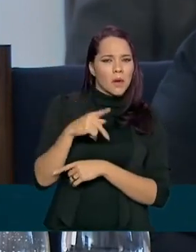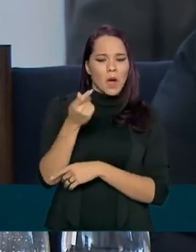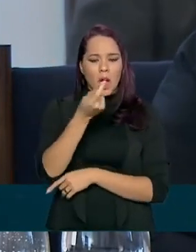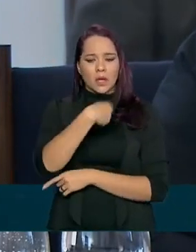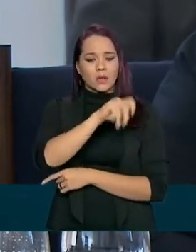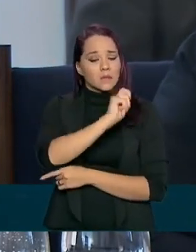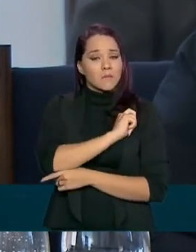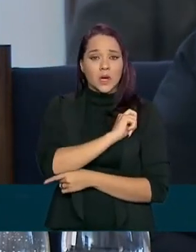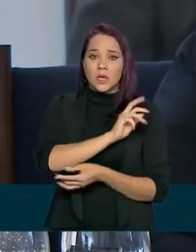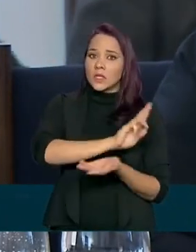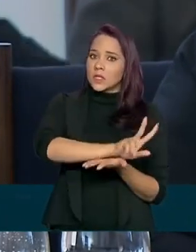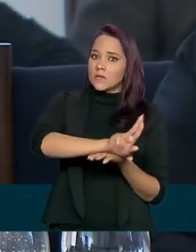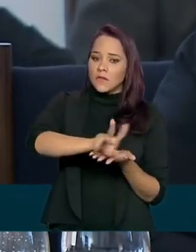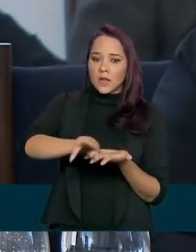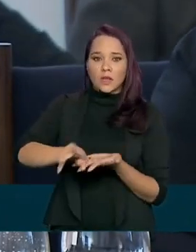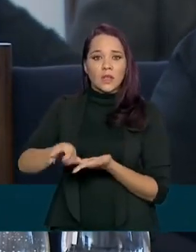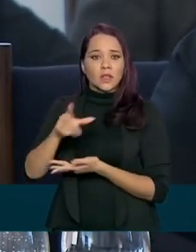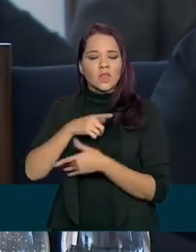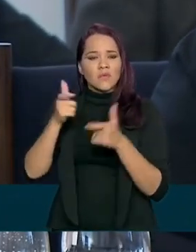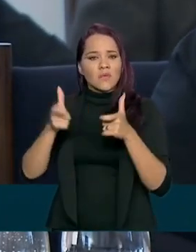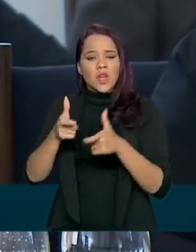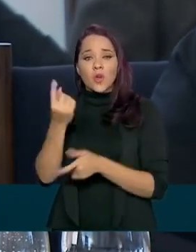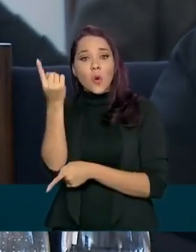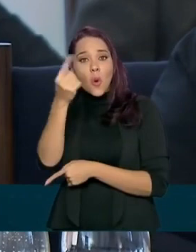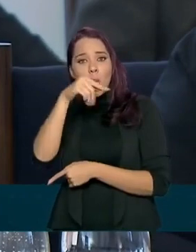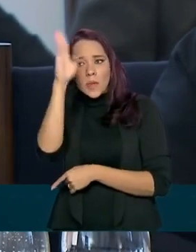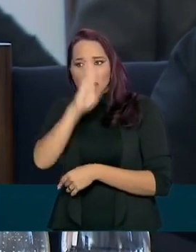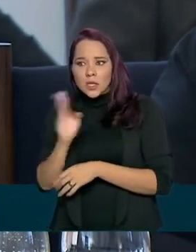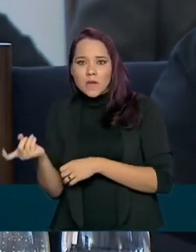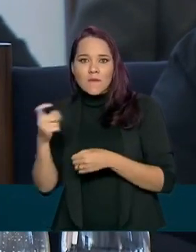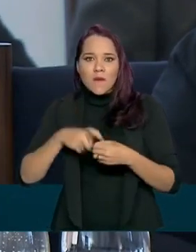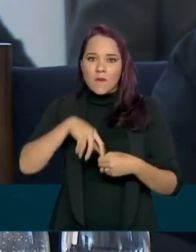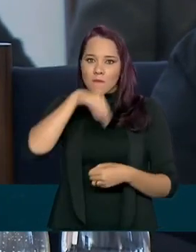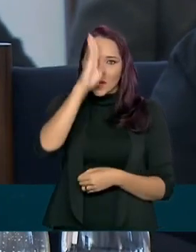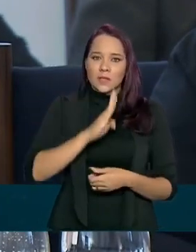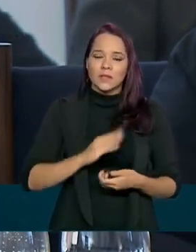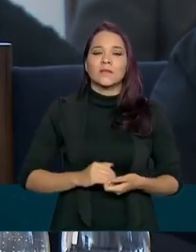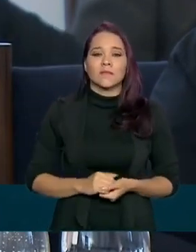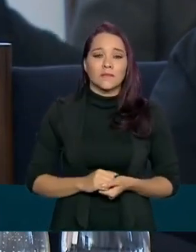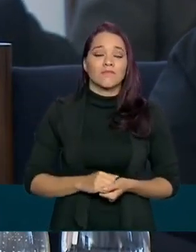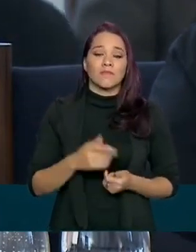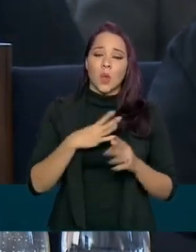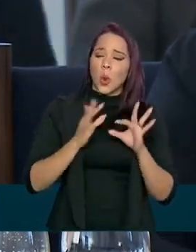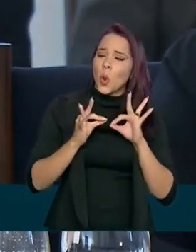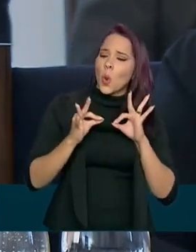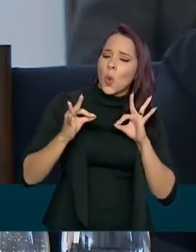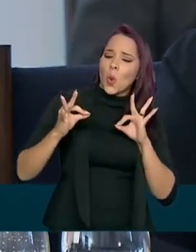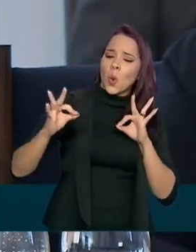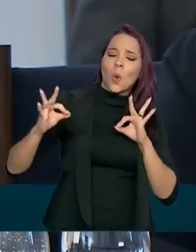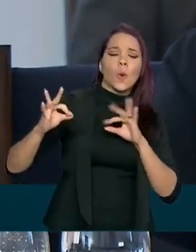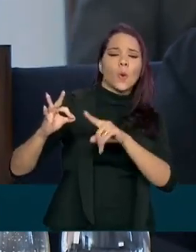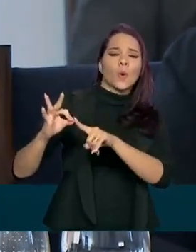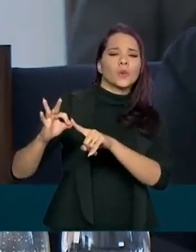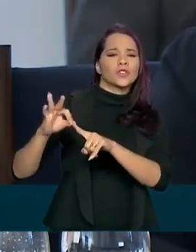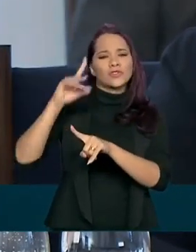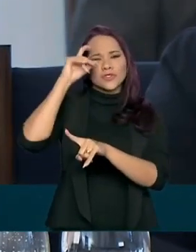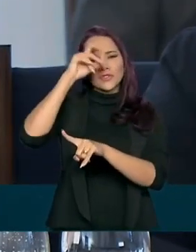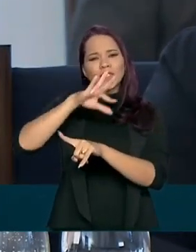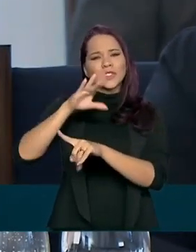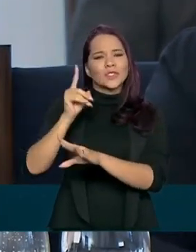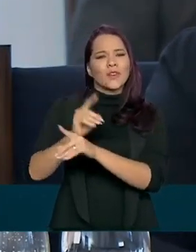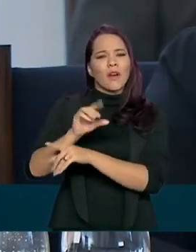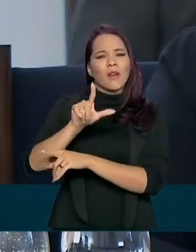até países onde nós temos um brasileiro como sudão belize mauritânia você é o brasileiro de lugares isolados de difícil